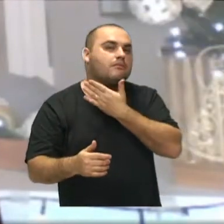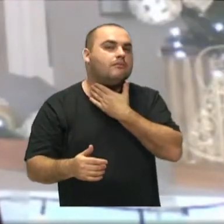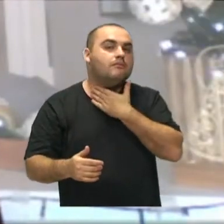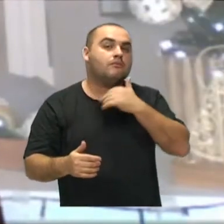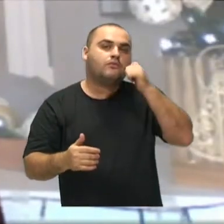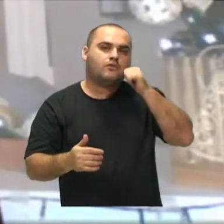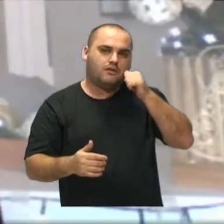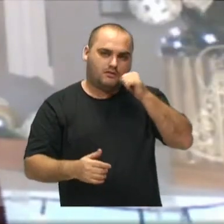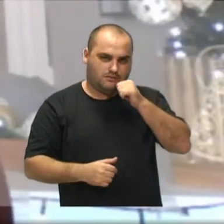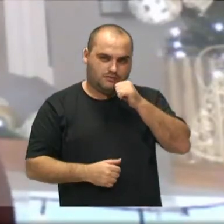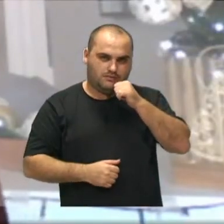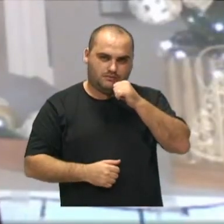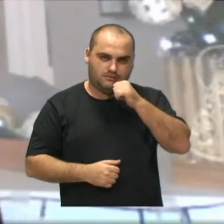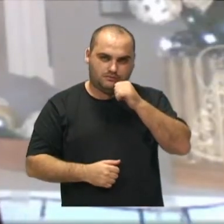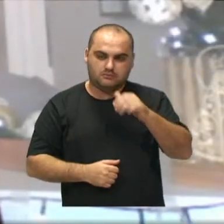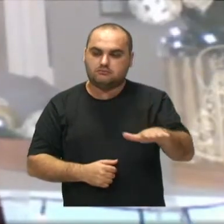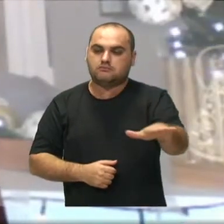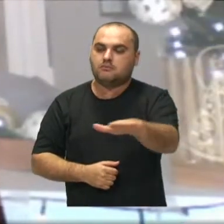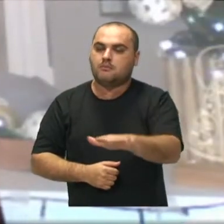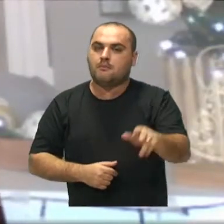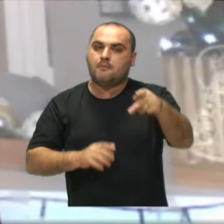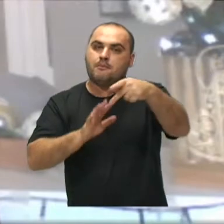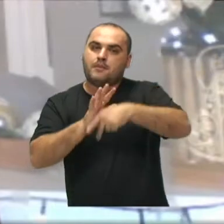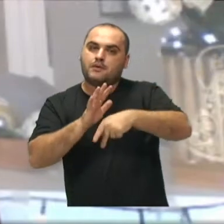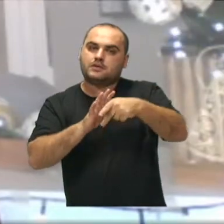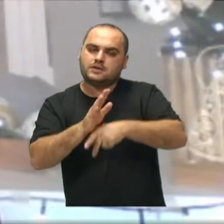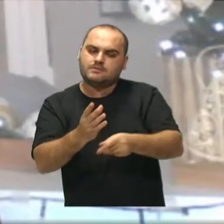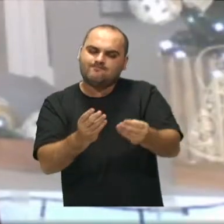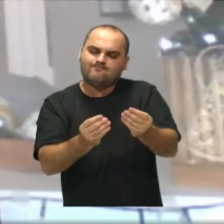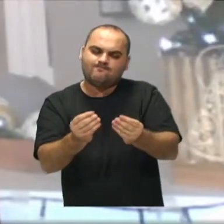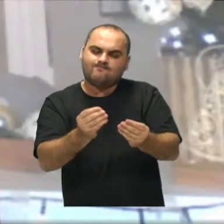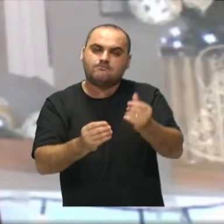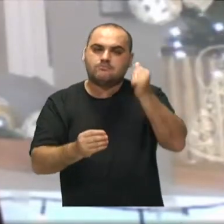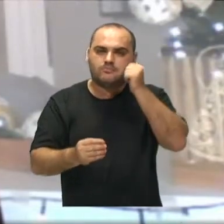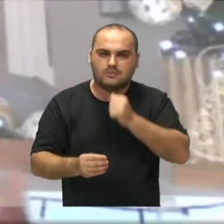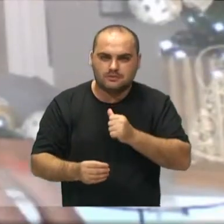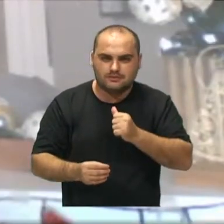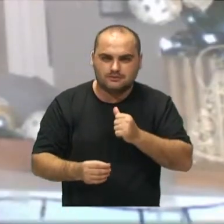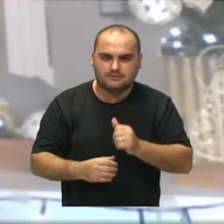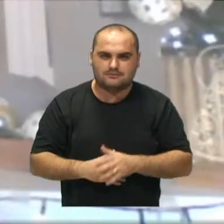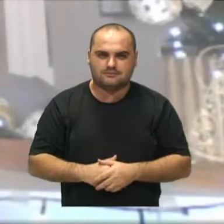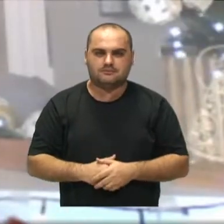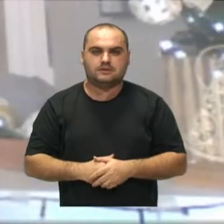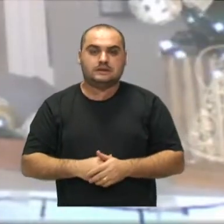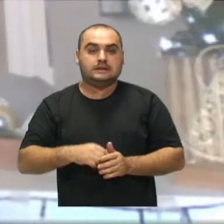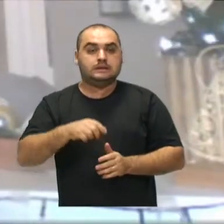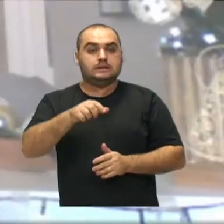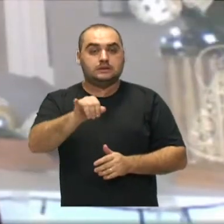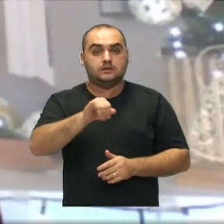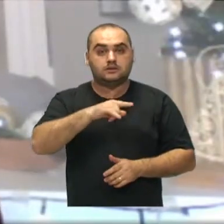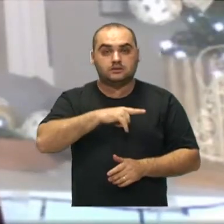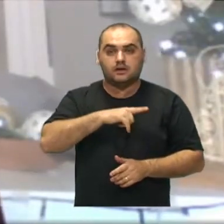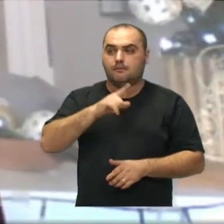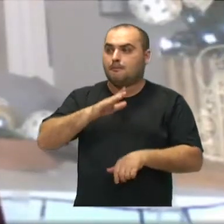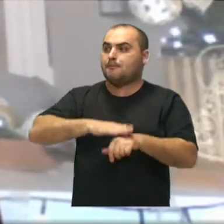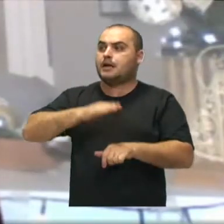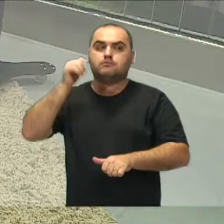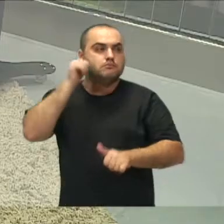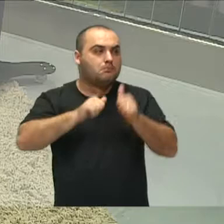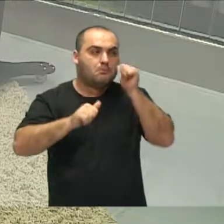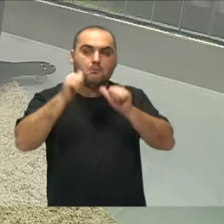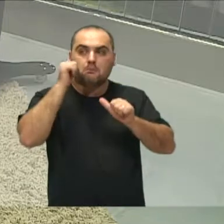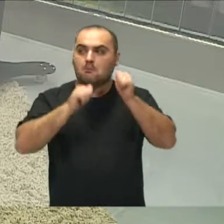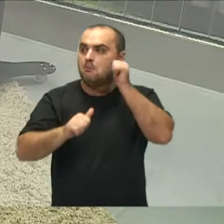situações e projetos que são sensíveis às causas femininas. Então, se a gente tem várias falas, melhores ainda.